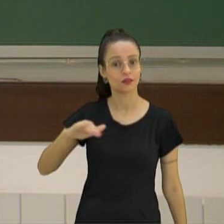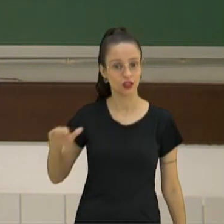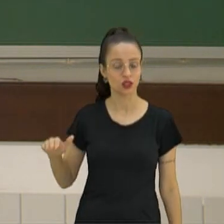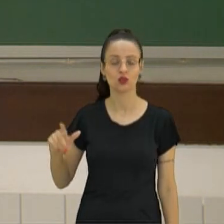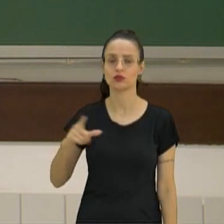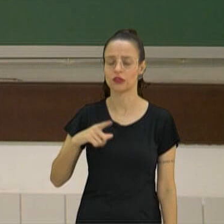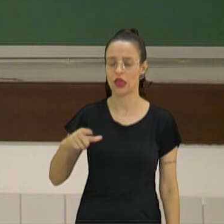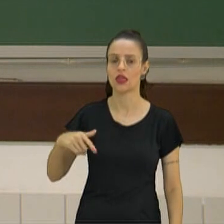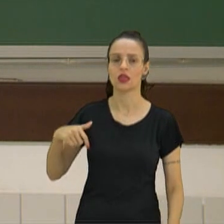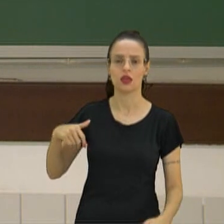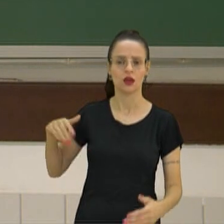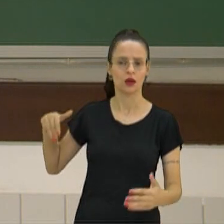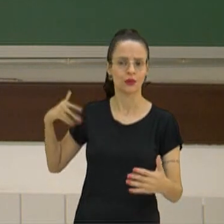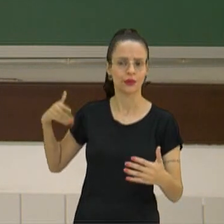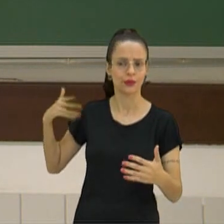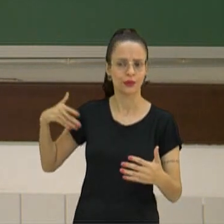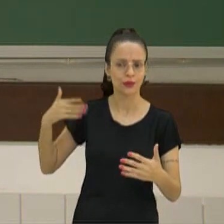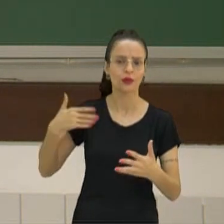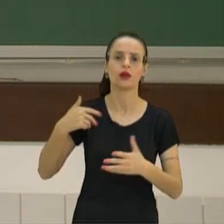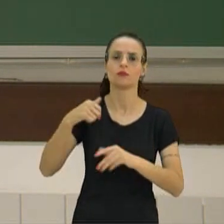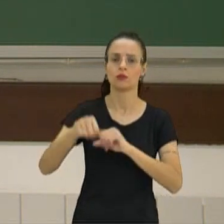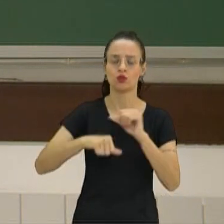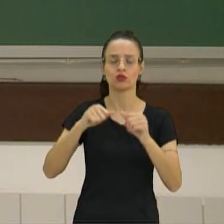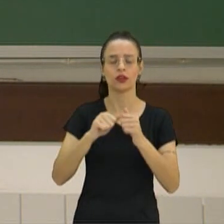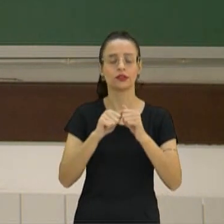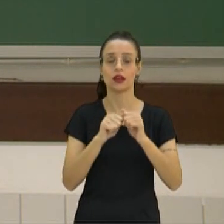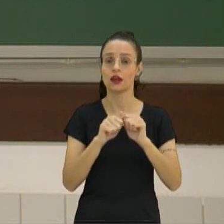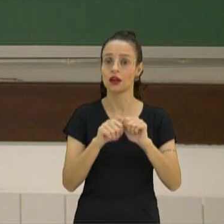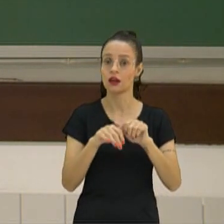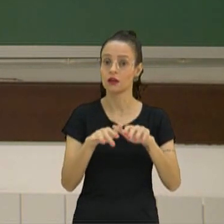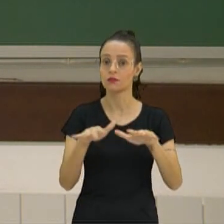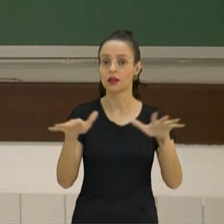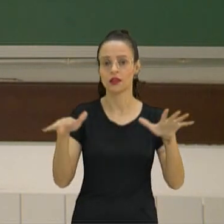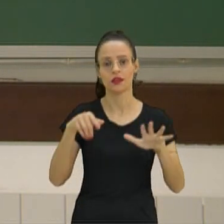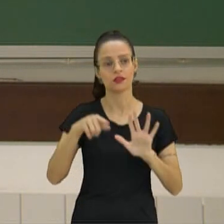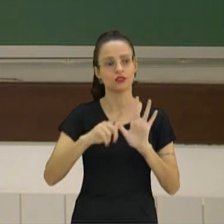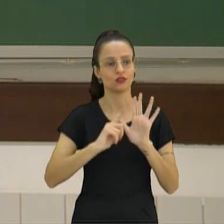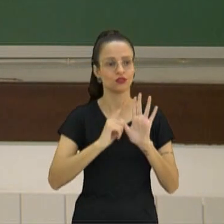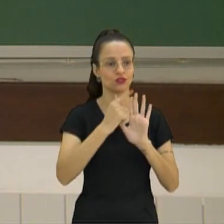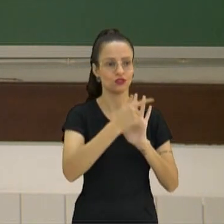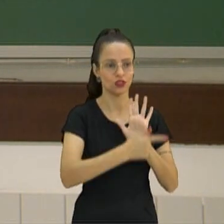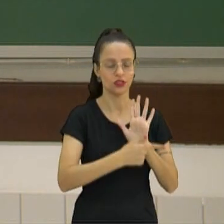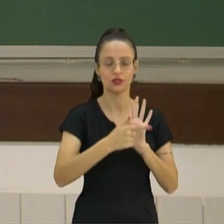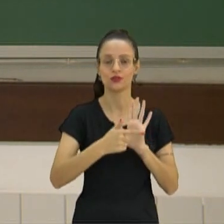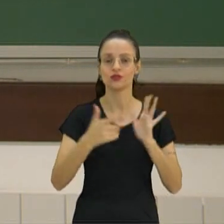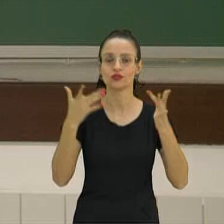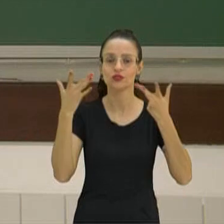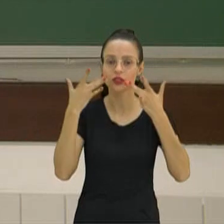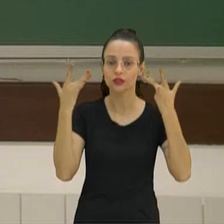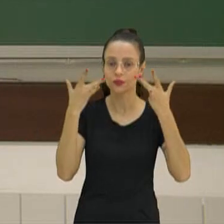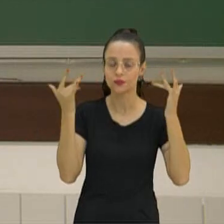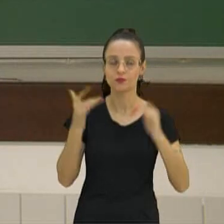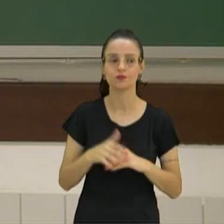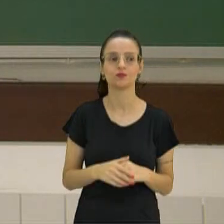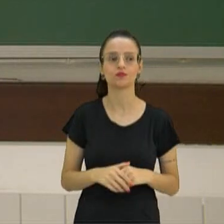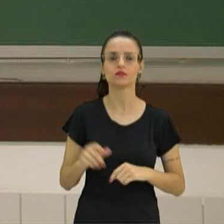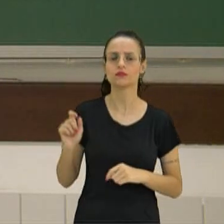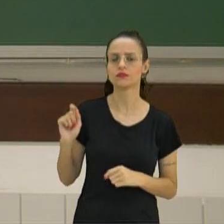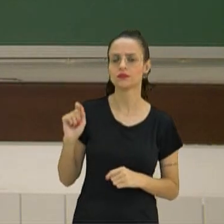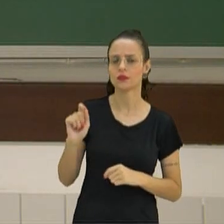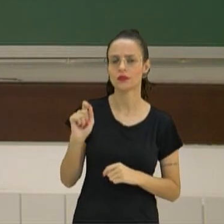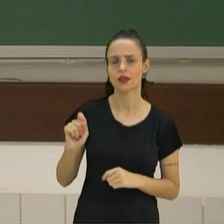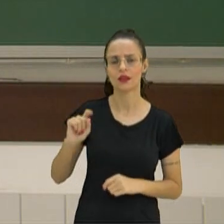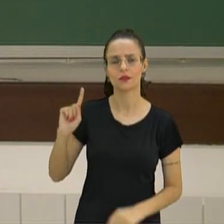Muitas mudanças foram acontecendo, e ampliando, então, esses gêneros teatrais. E quem será que